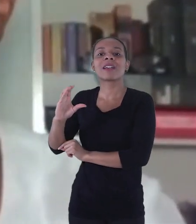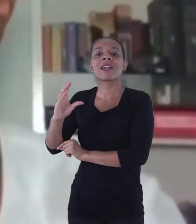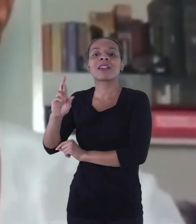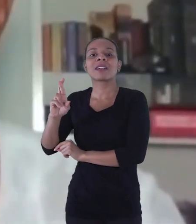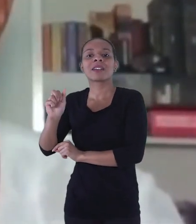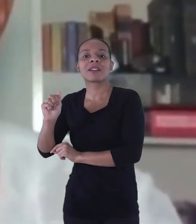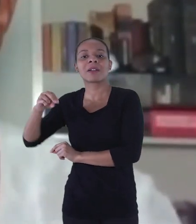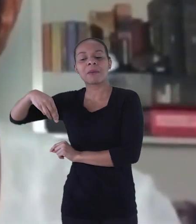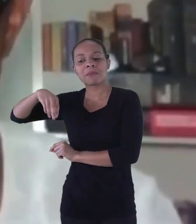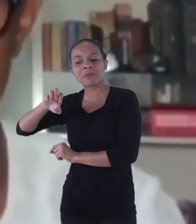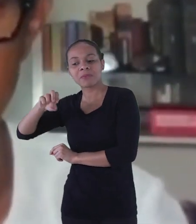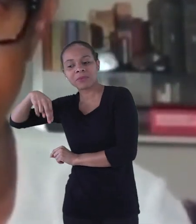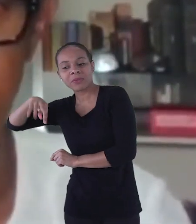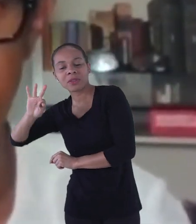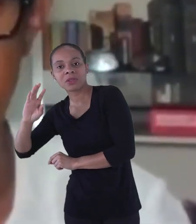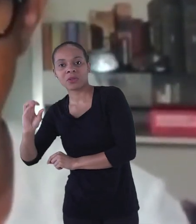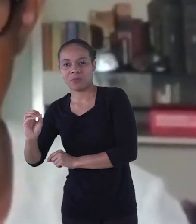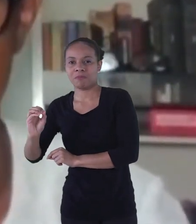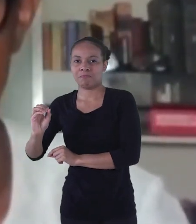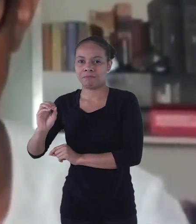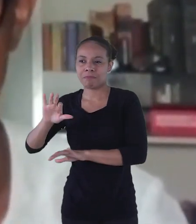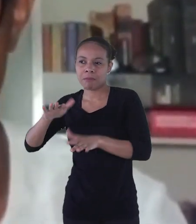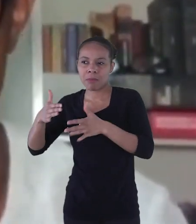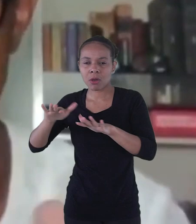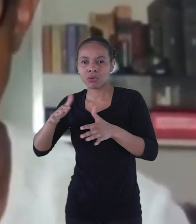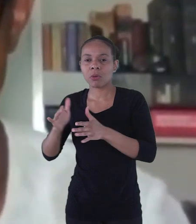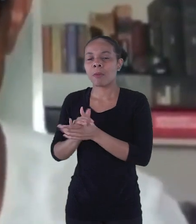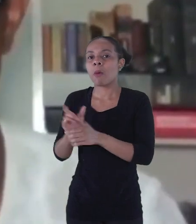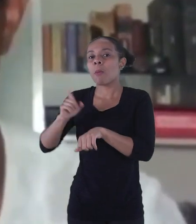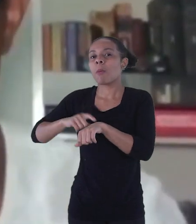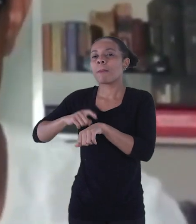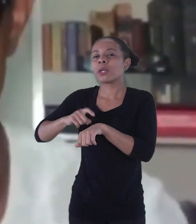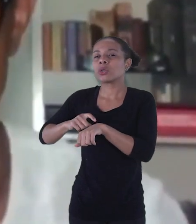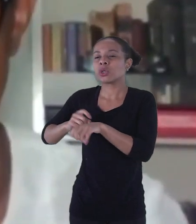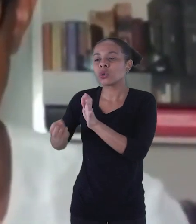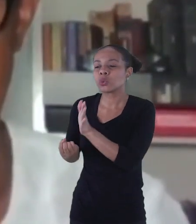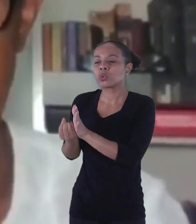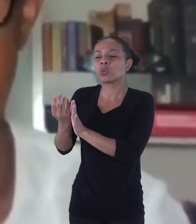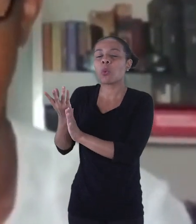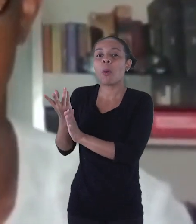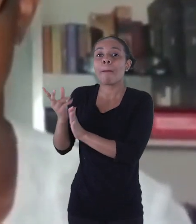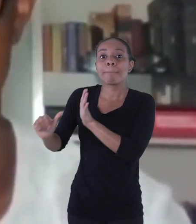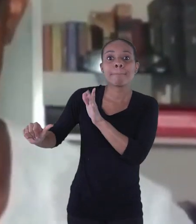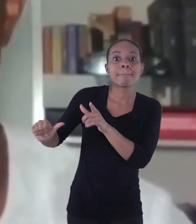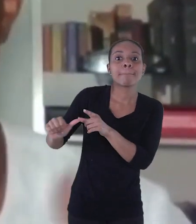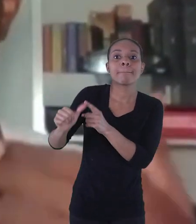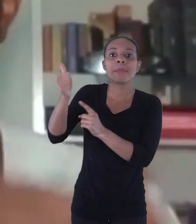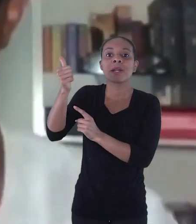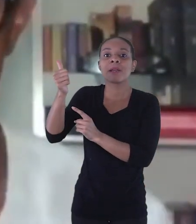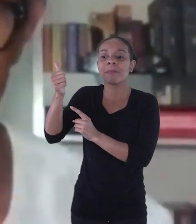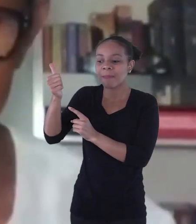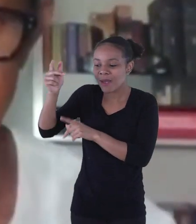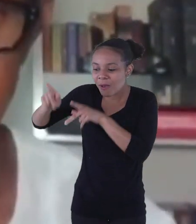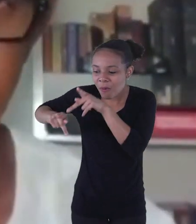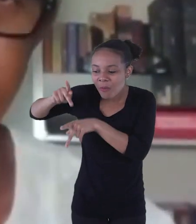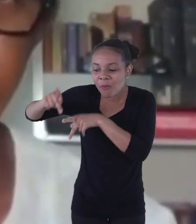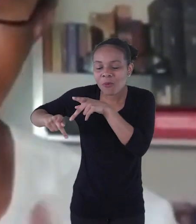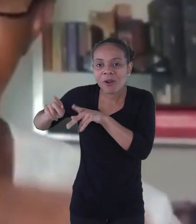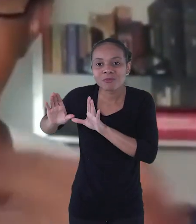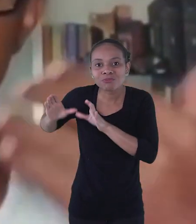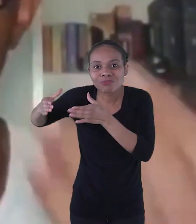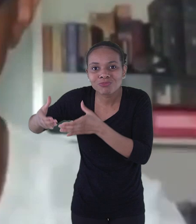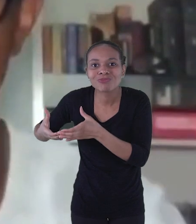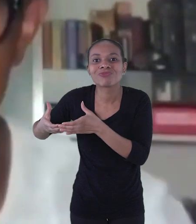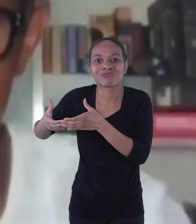de 1802, quando surge a primeira povoação de Sacramento. Né? E aí, quer dizer, evolui disso